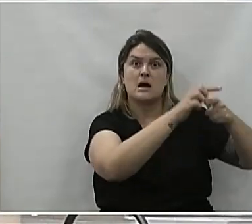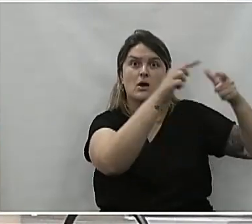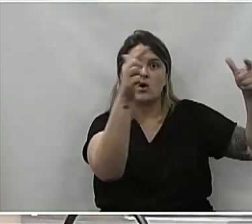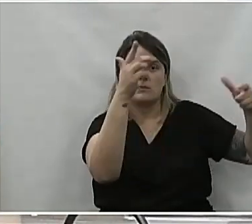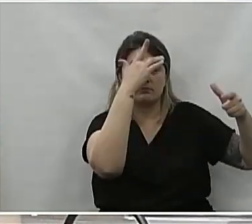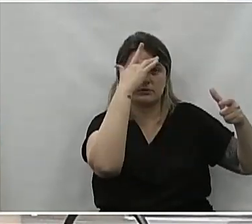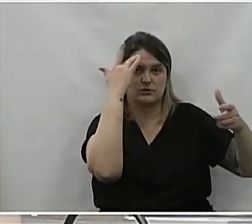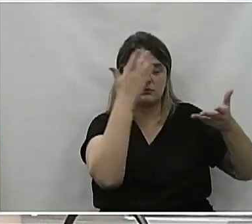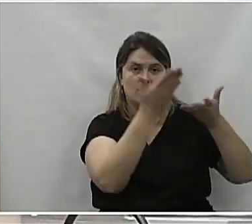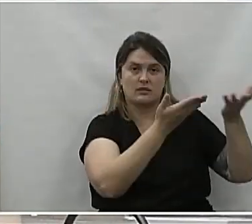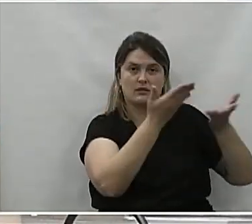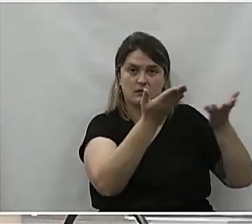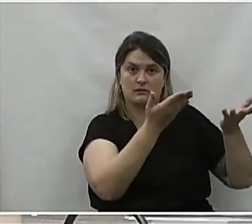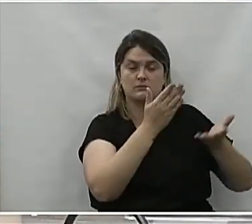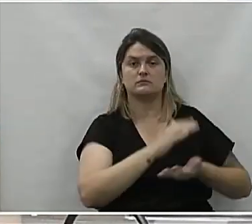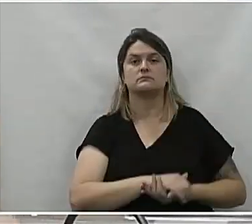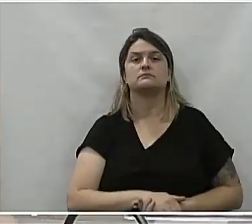pessoas